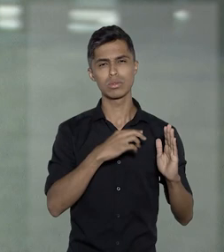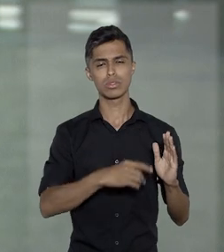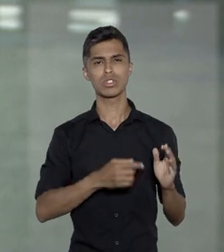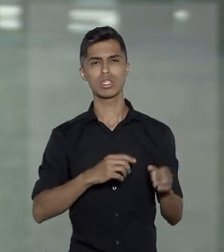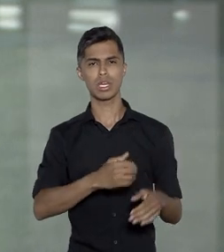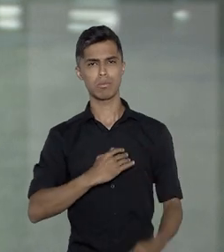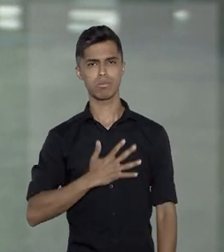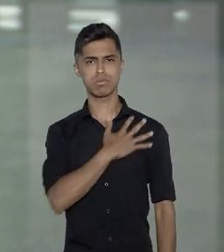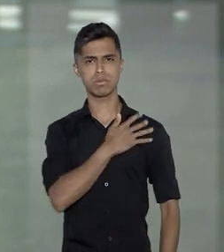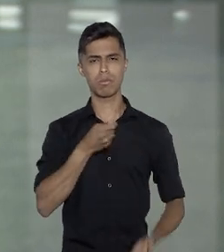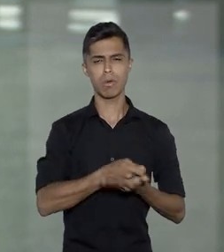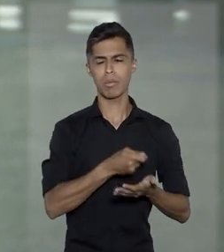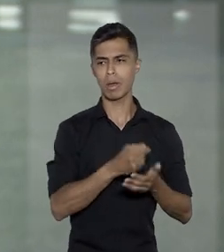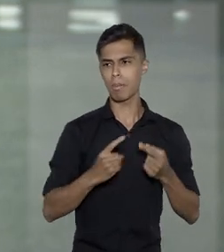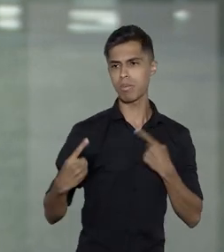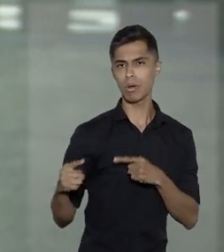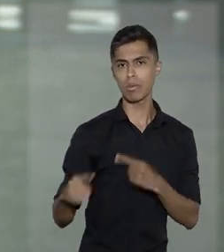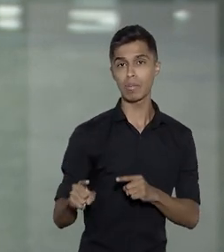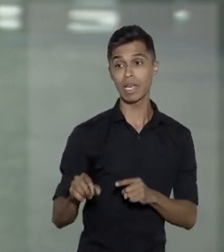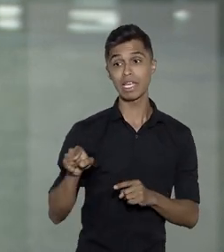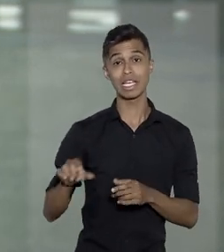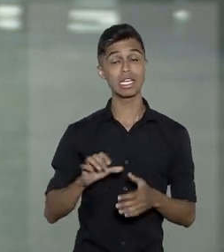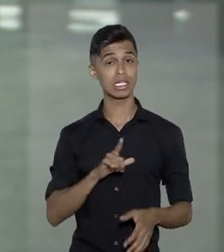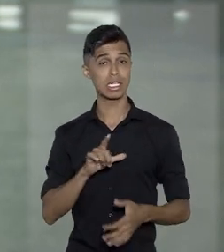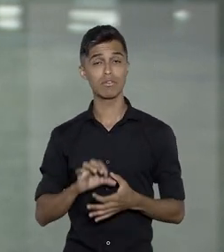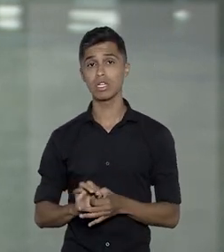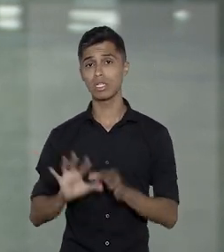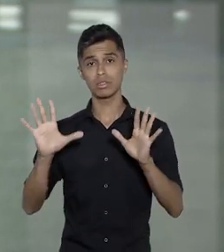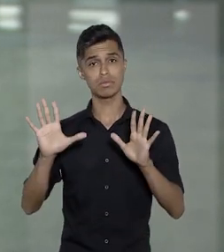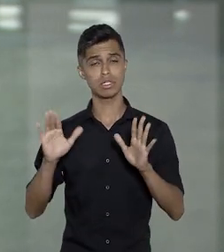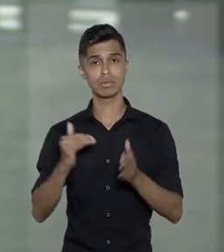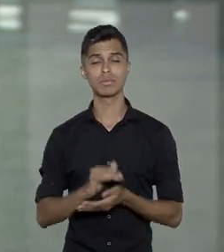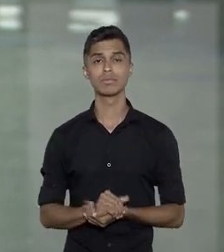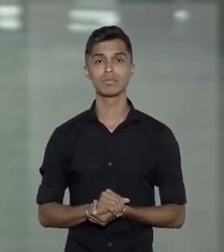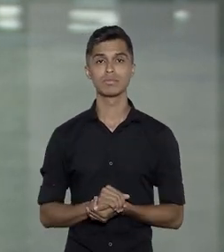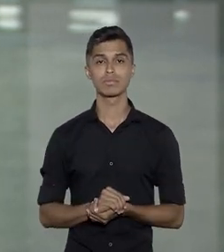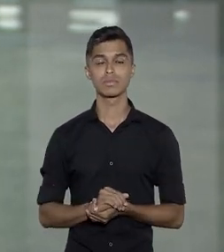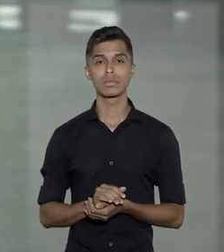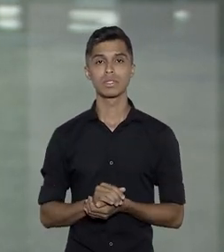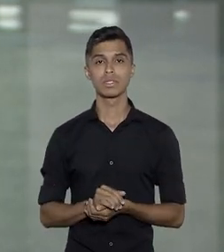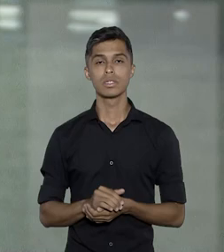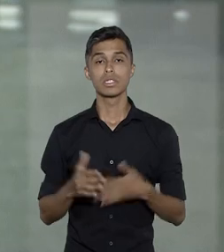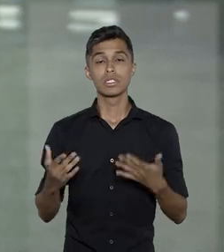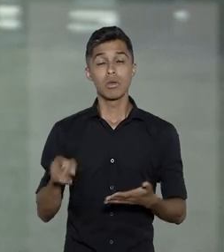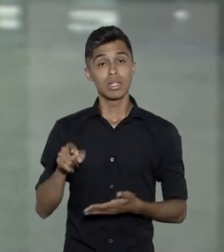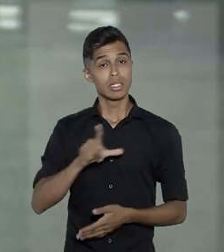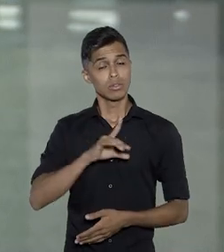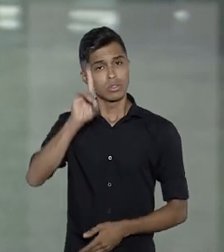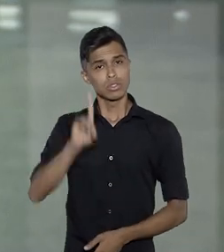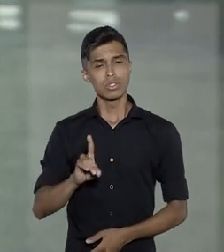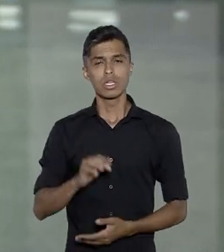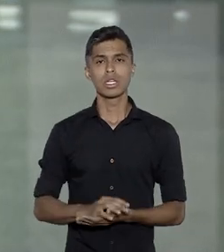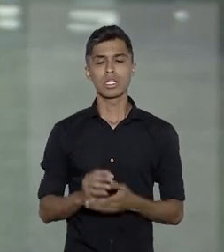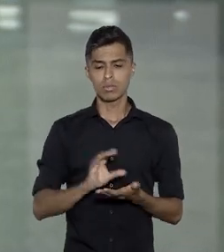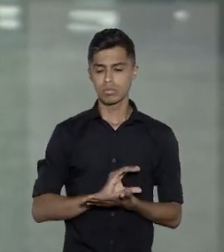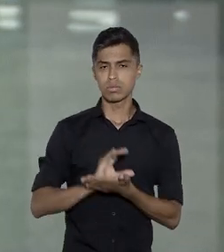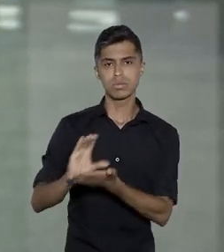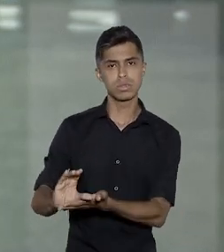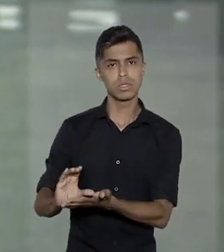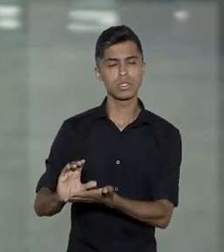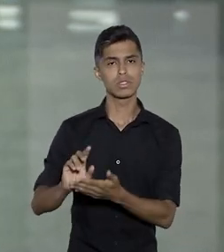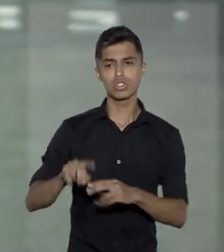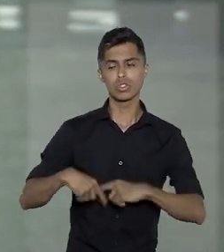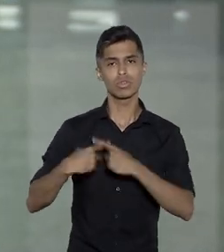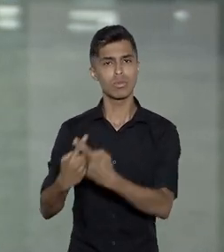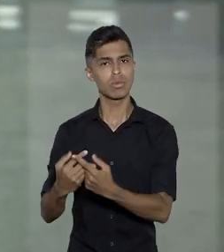militar no Brasil e obteve a declaração de anistia política com isso ele adquiriu o direito de receber reparação